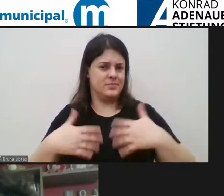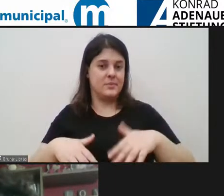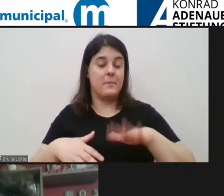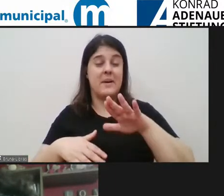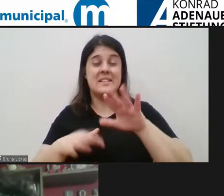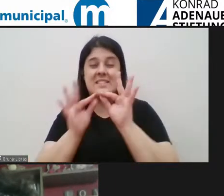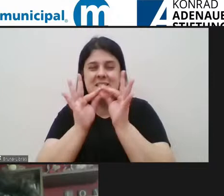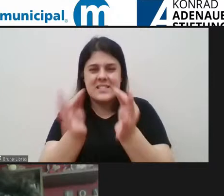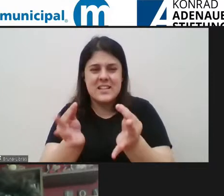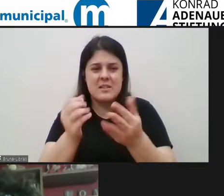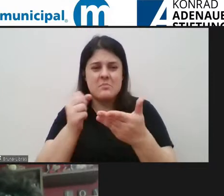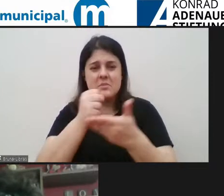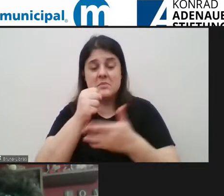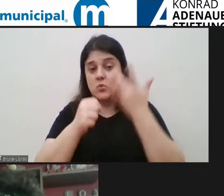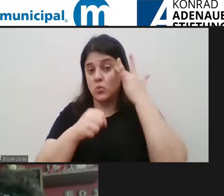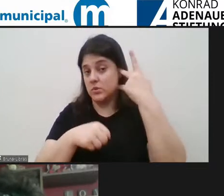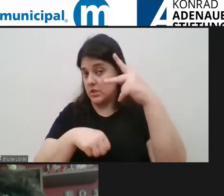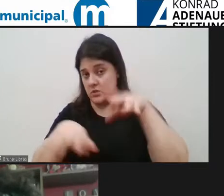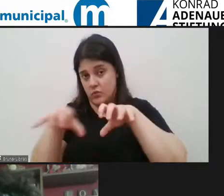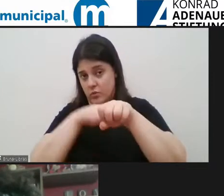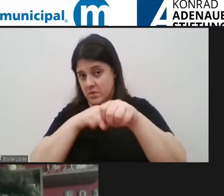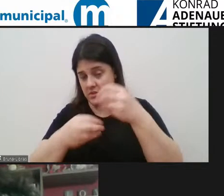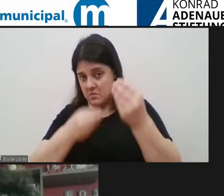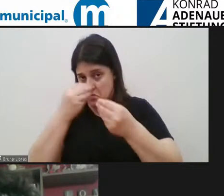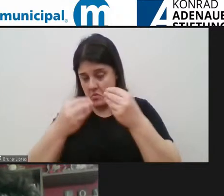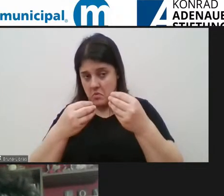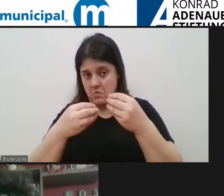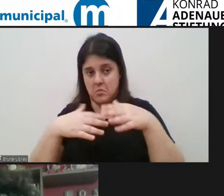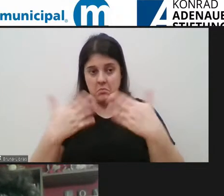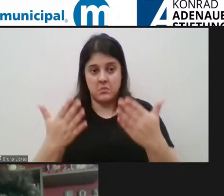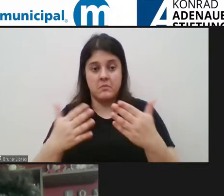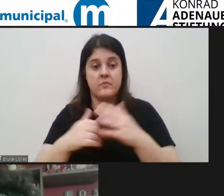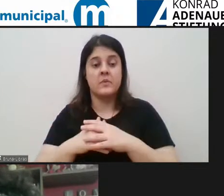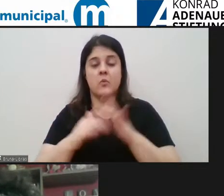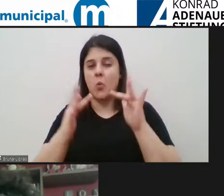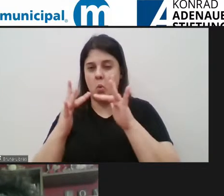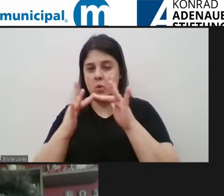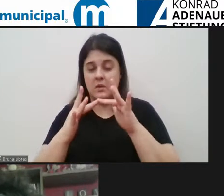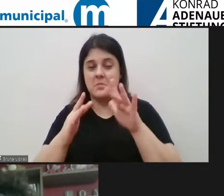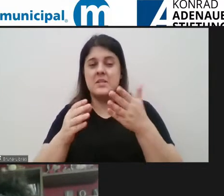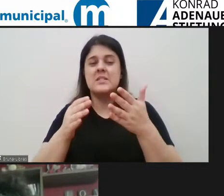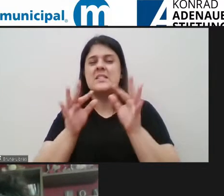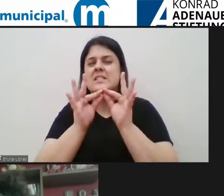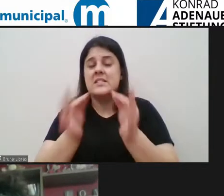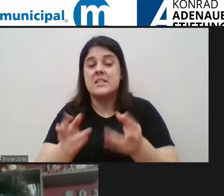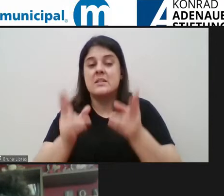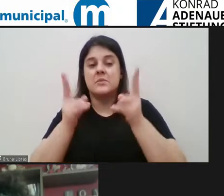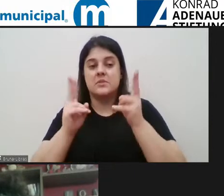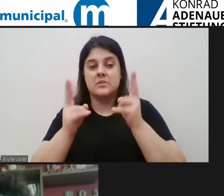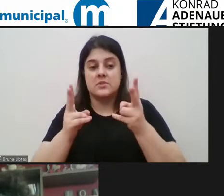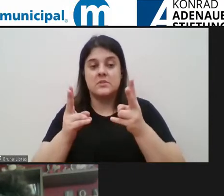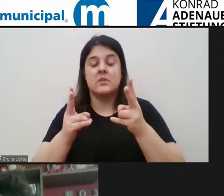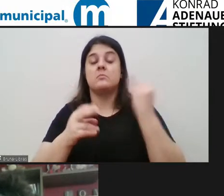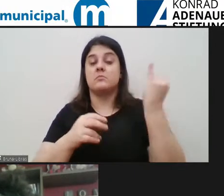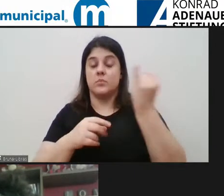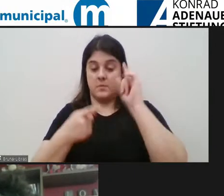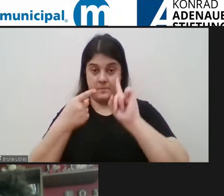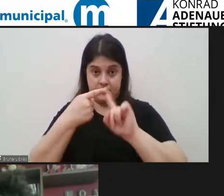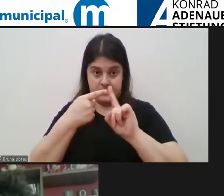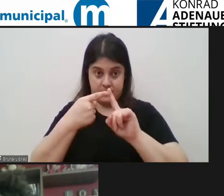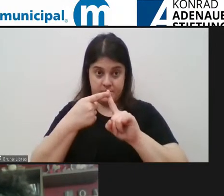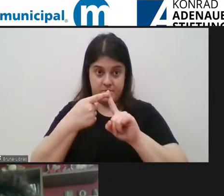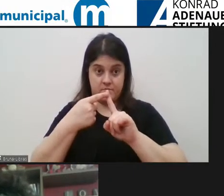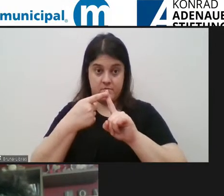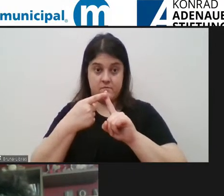aí né mas o beabá eu não sei qual que é o seu livro de informação altamente né meu cérebro de contato mas acho que cobrirá by eu sempre indico alguma algumas coisas importantes primeiro